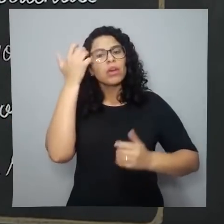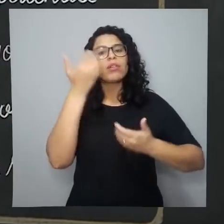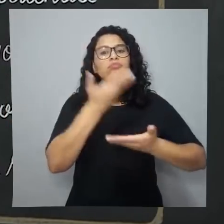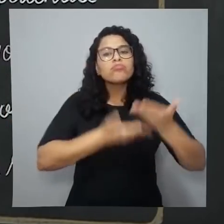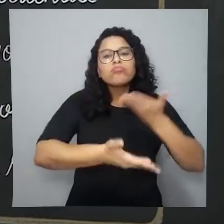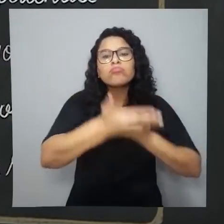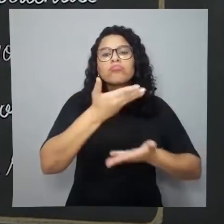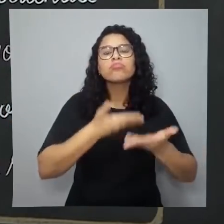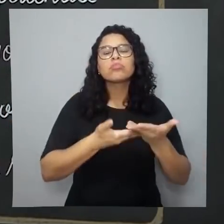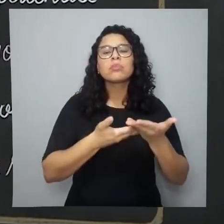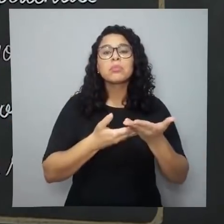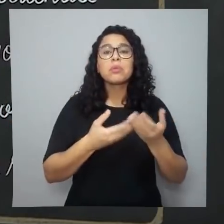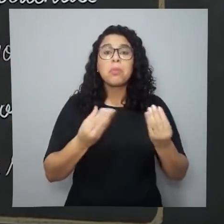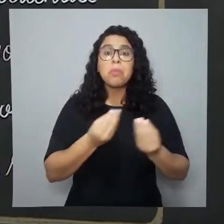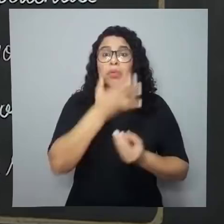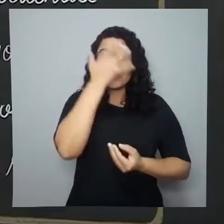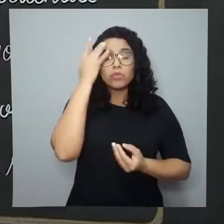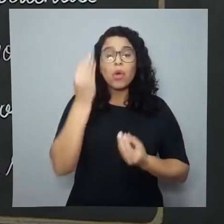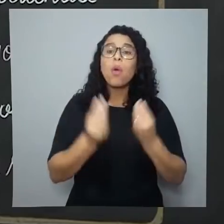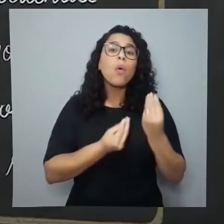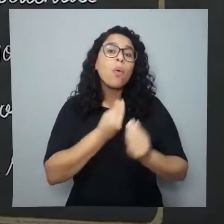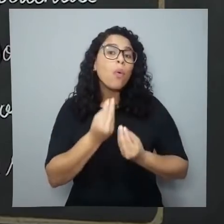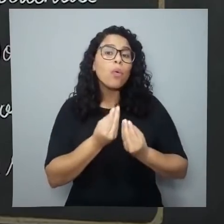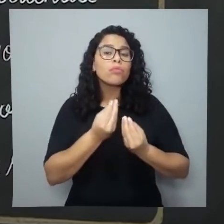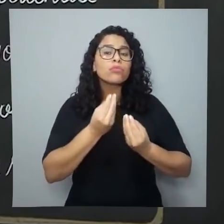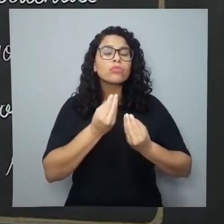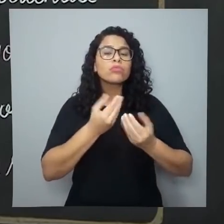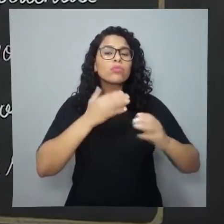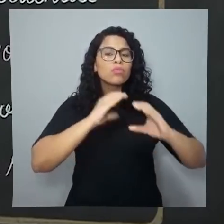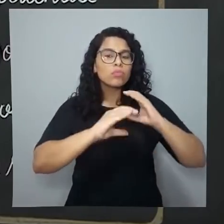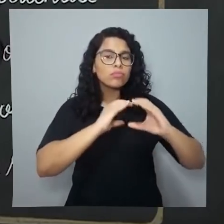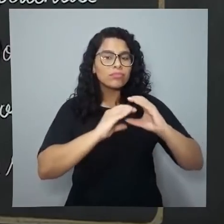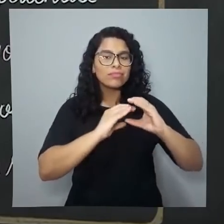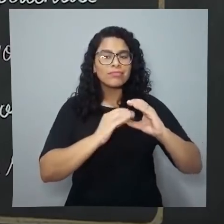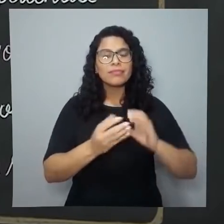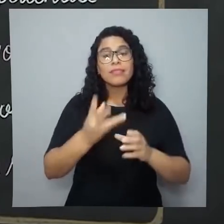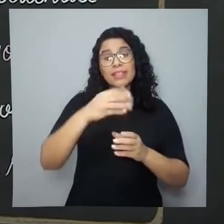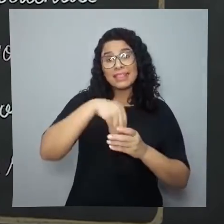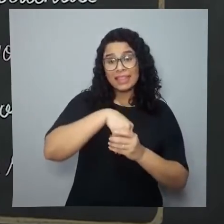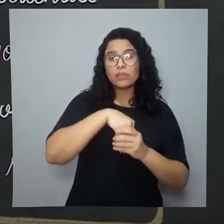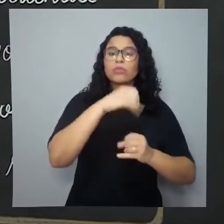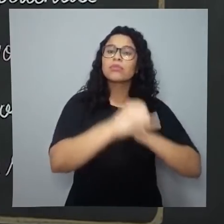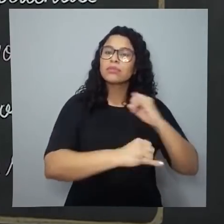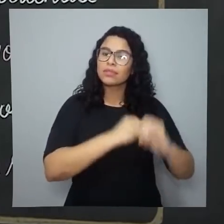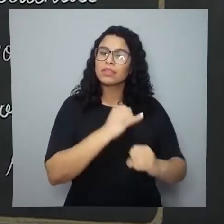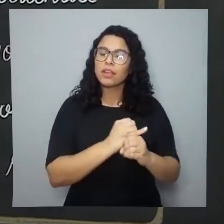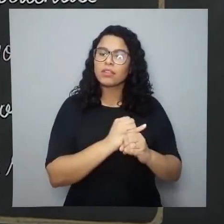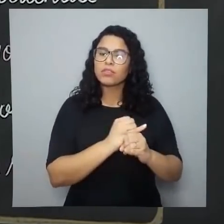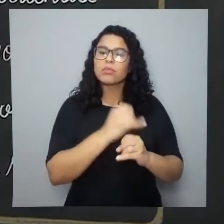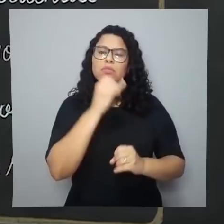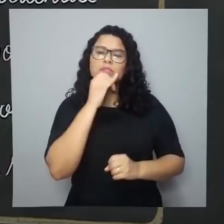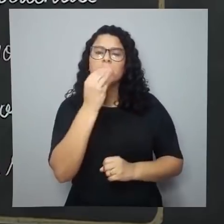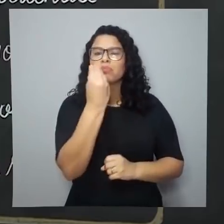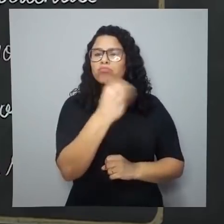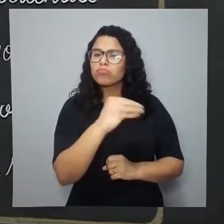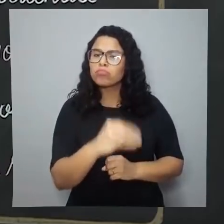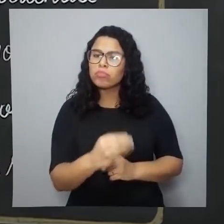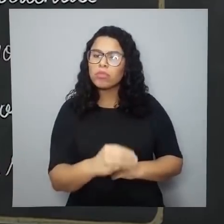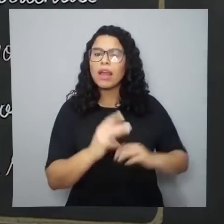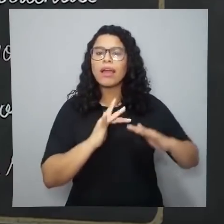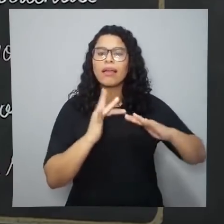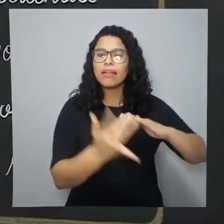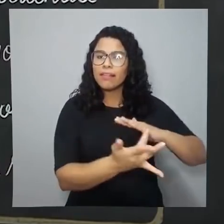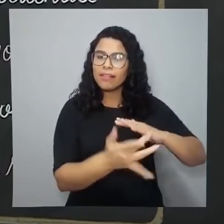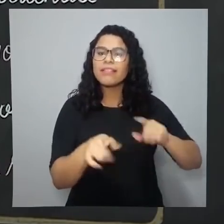para interagir. Muita gente hoje se comunica com esses gêneros por formatos disponibilizados na internet, como o blog, as narrativas nas